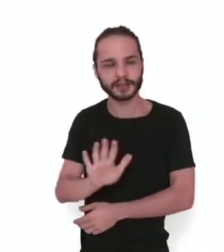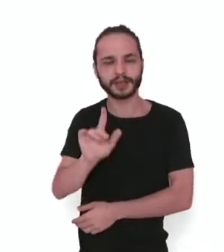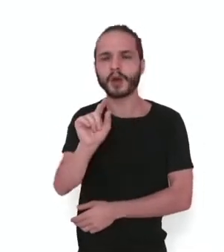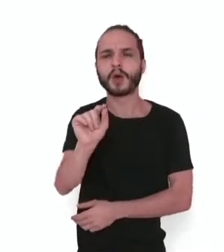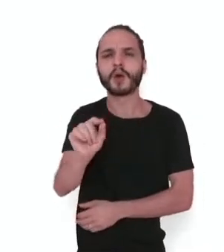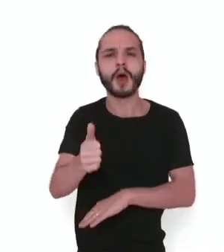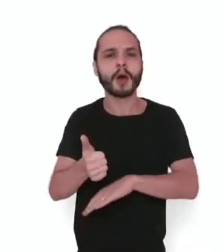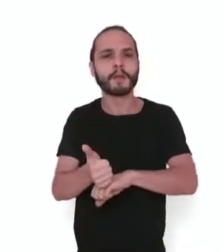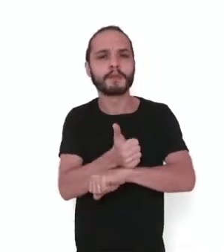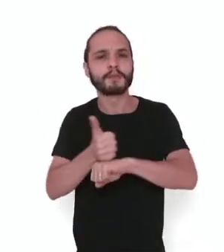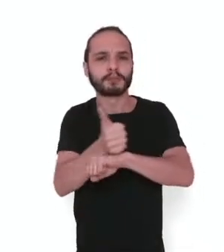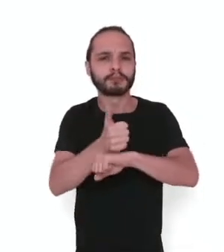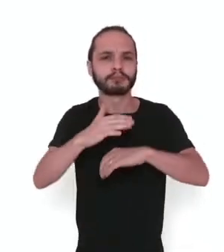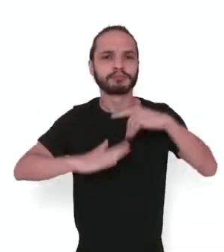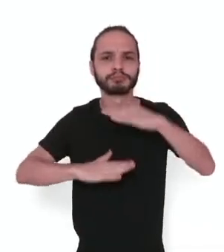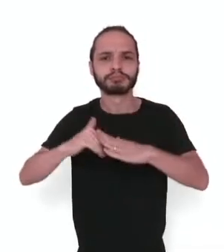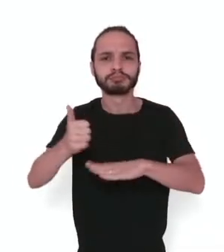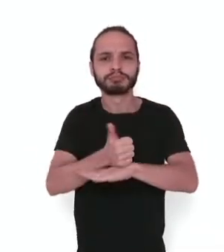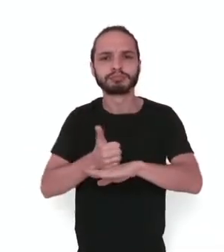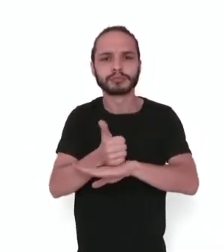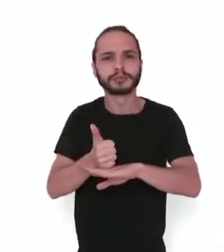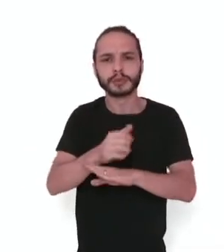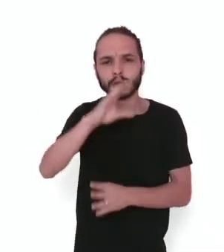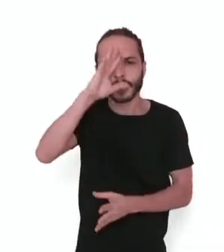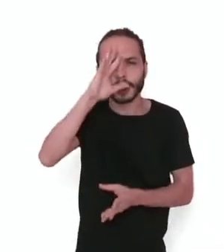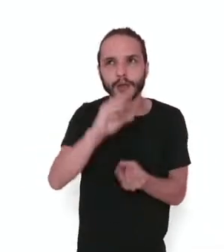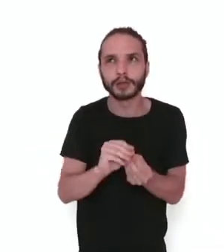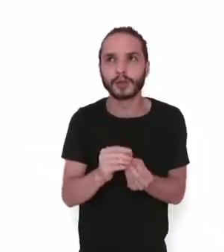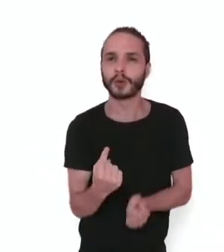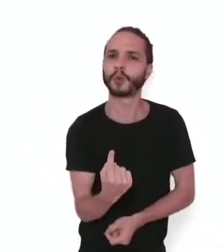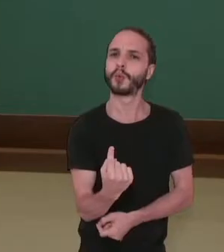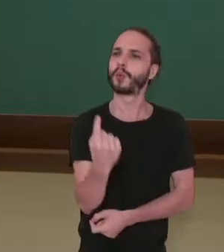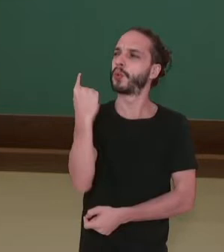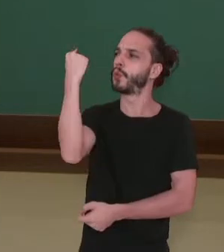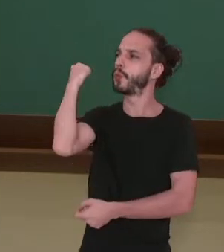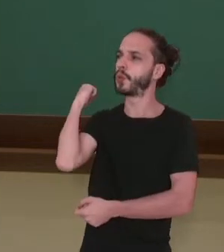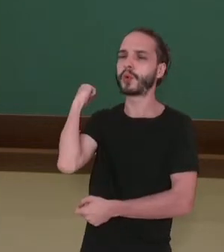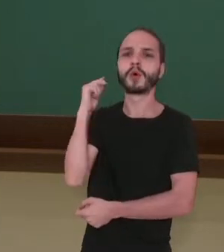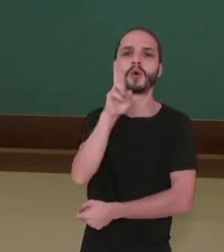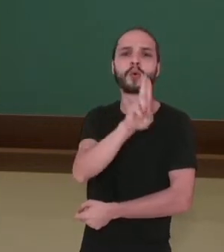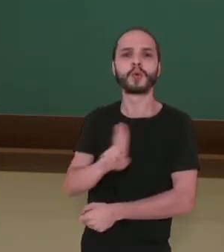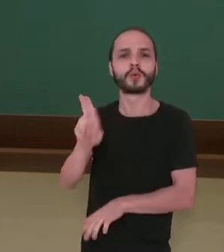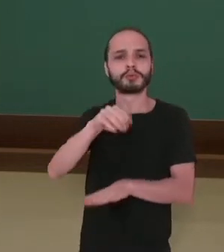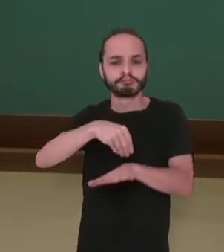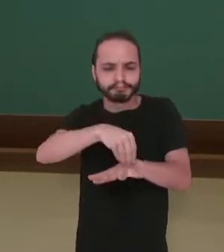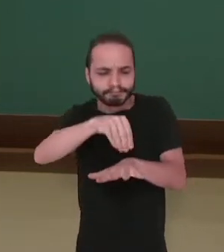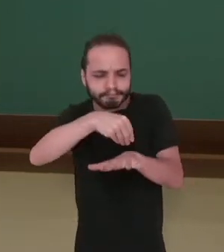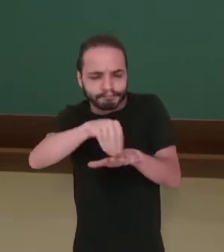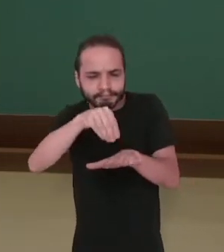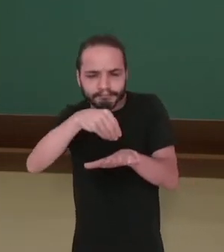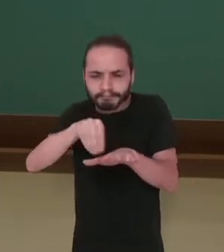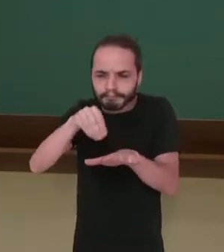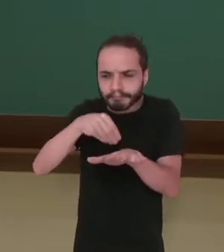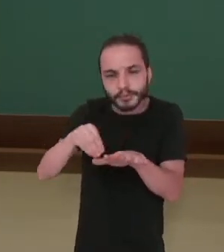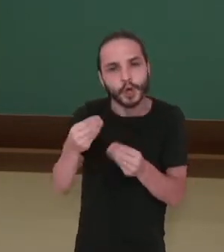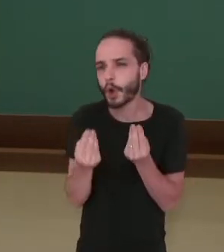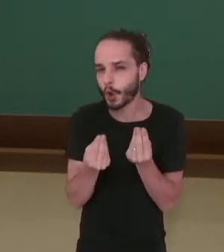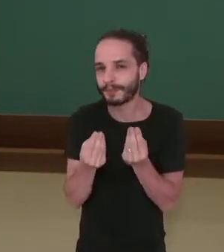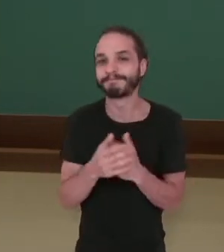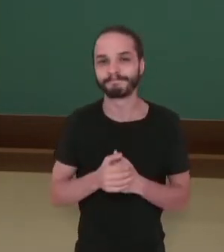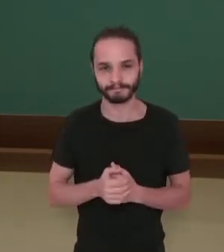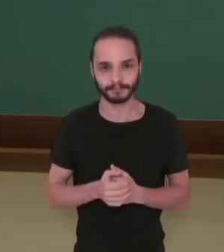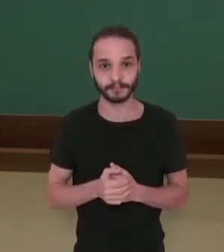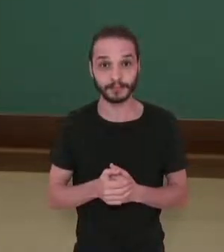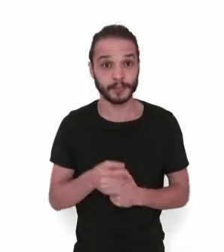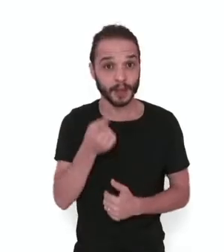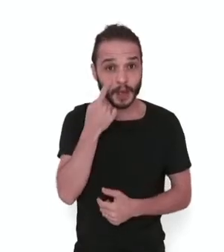os profissionais que nos ajudam a entender o passado através dos fósseis, né? Então veja, os